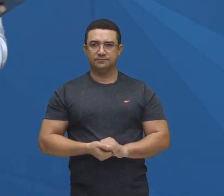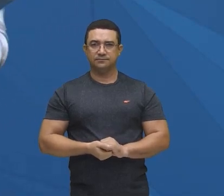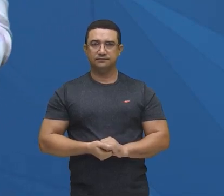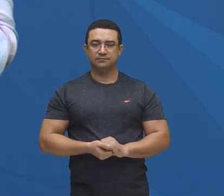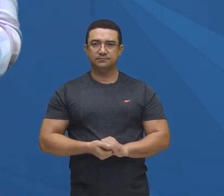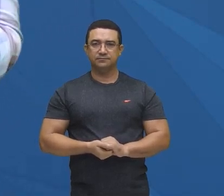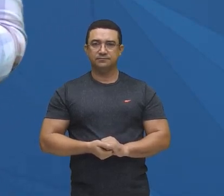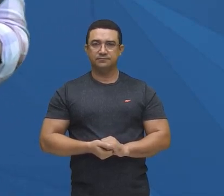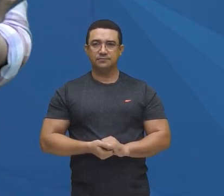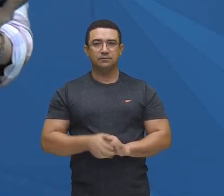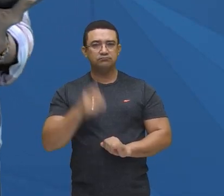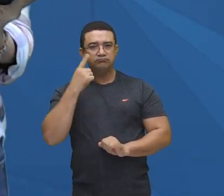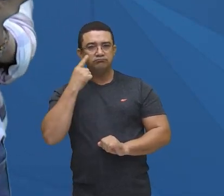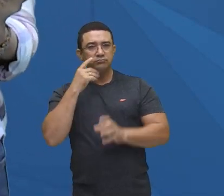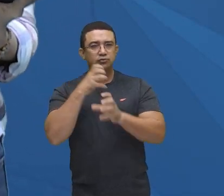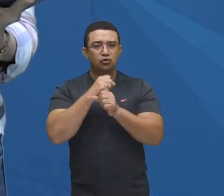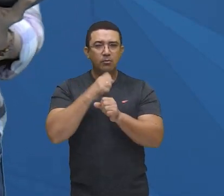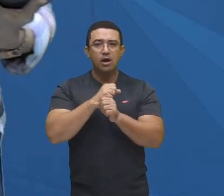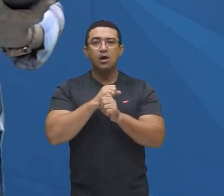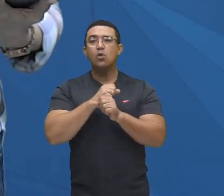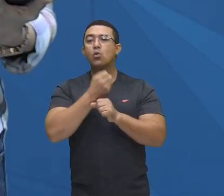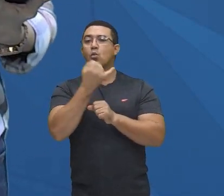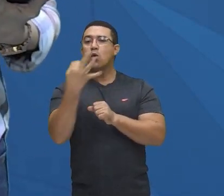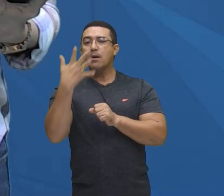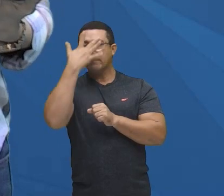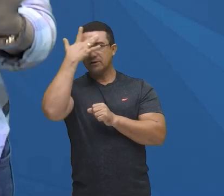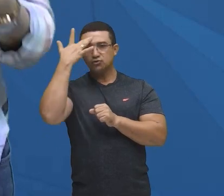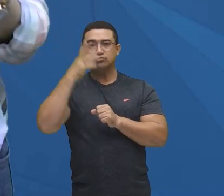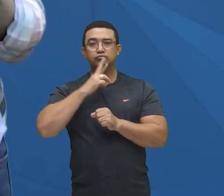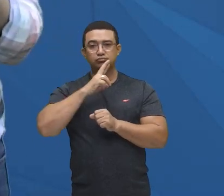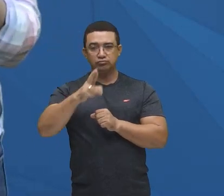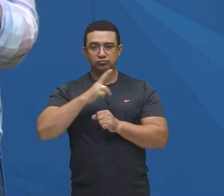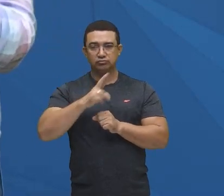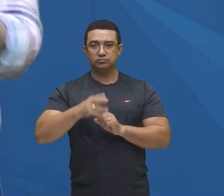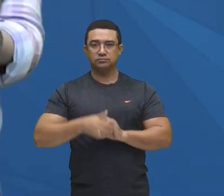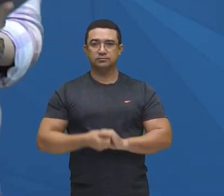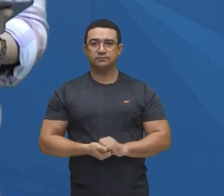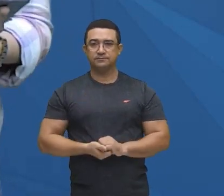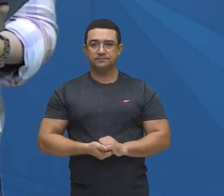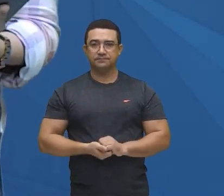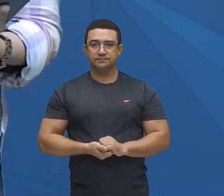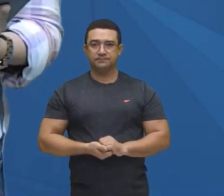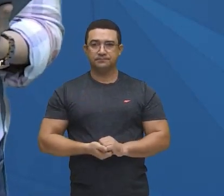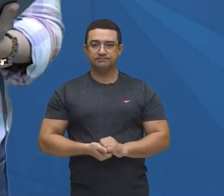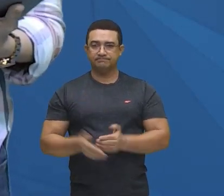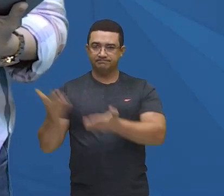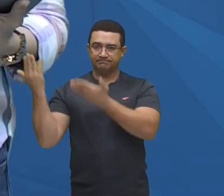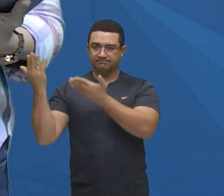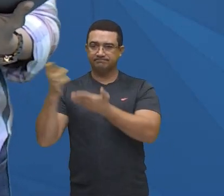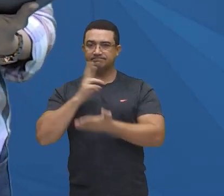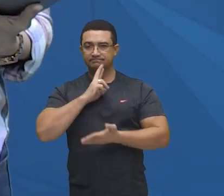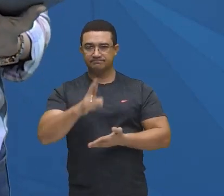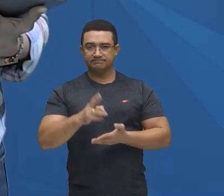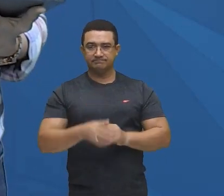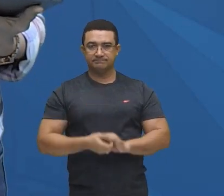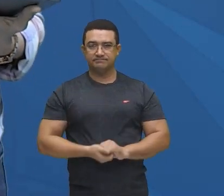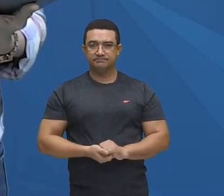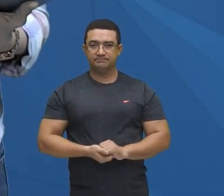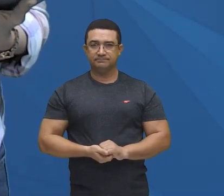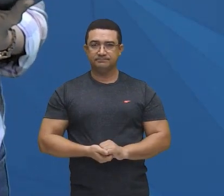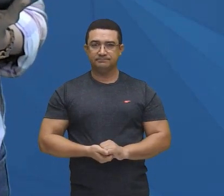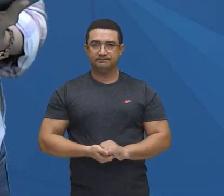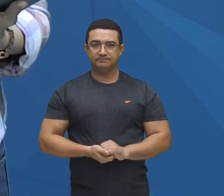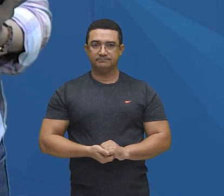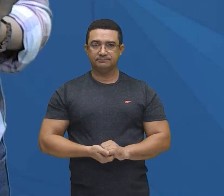né? A gente já tem ali as respostas do nosso gabarito. Então vamos lá, resposta na tela. O Instagram